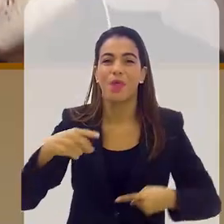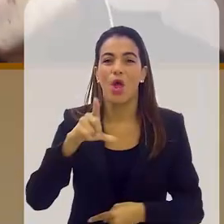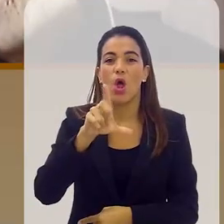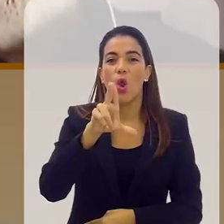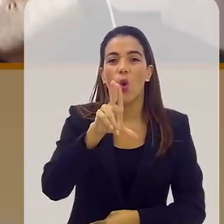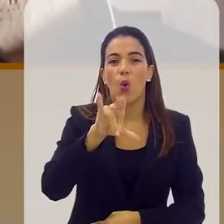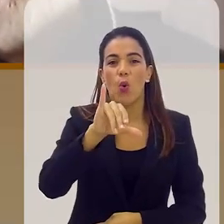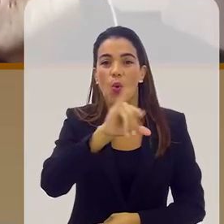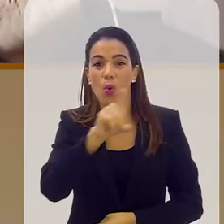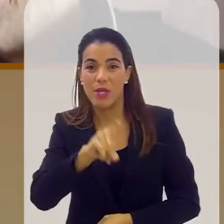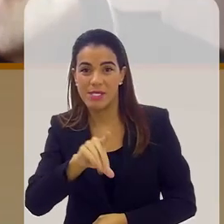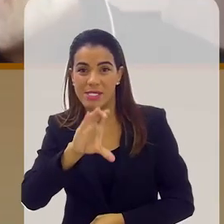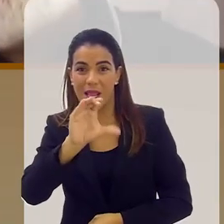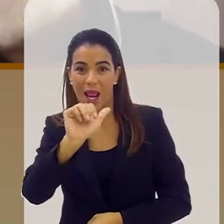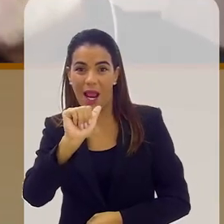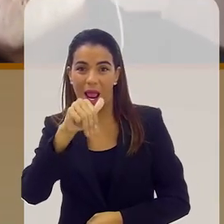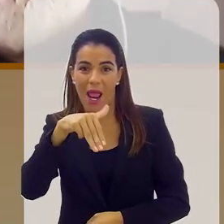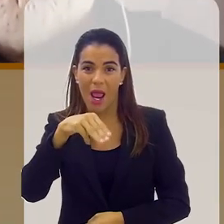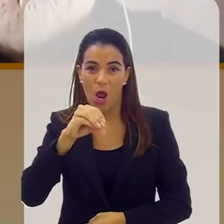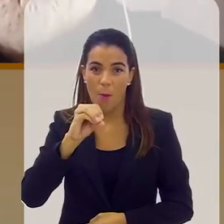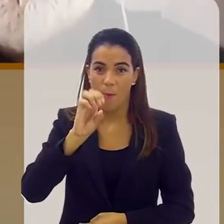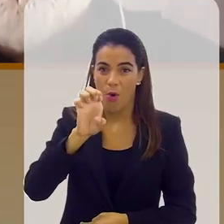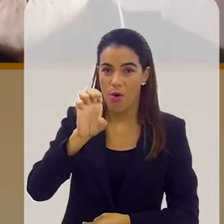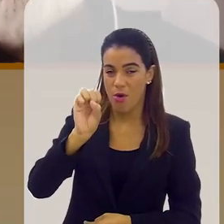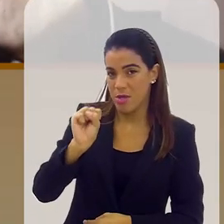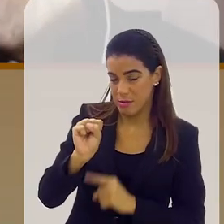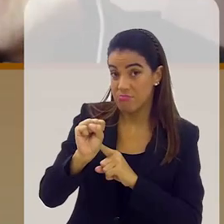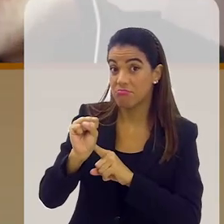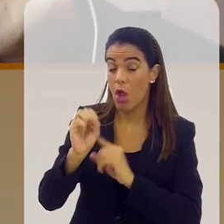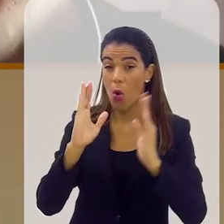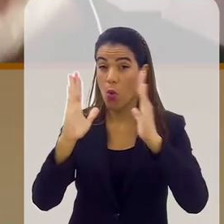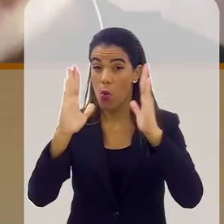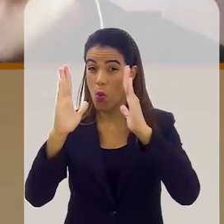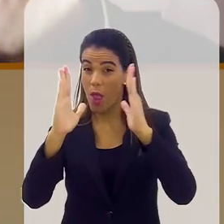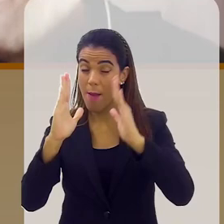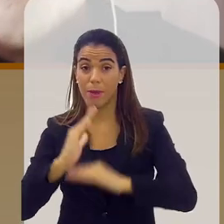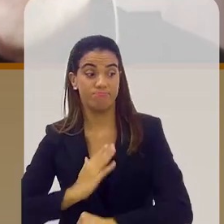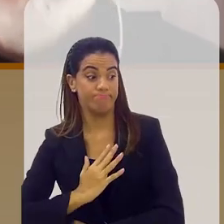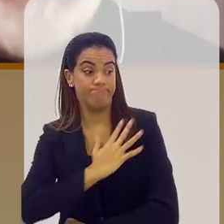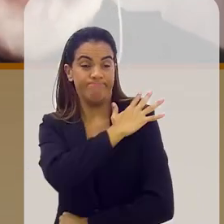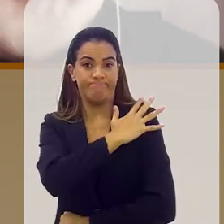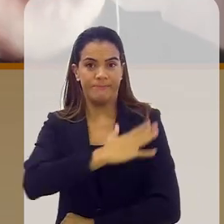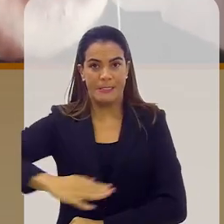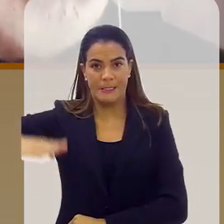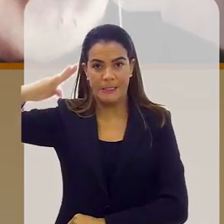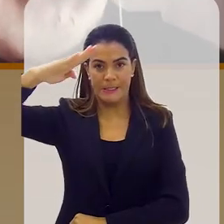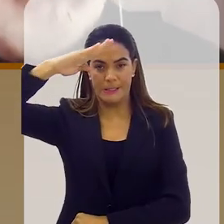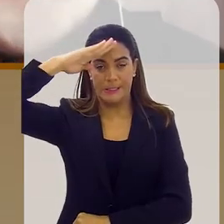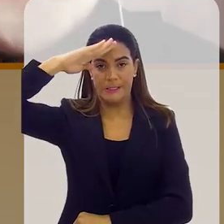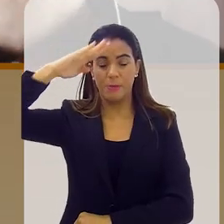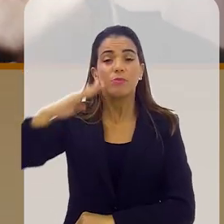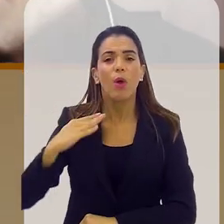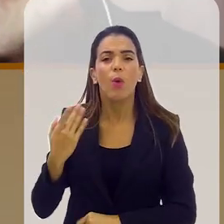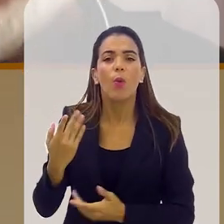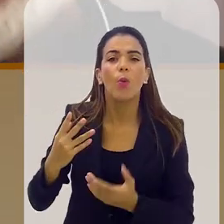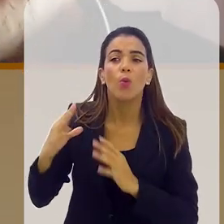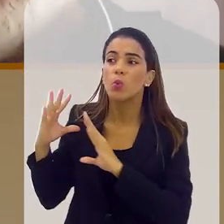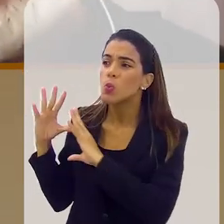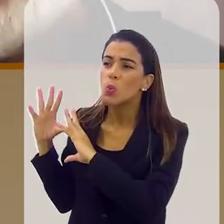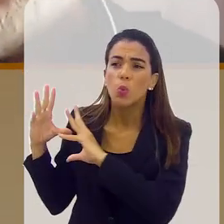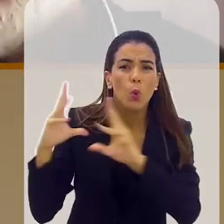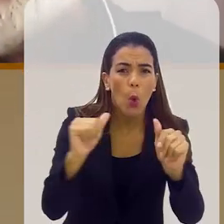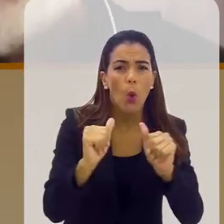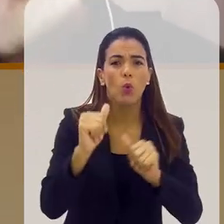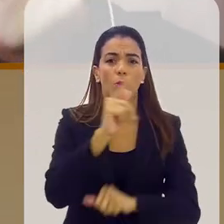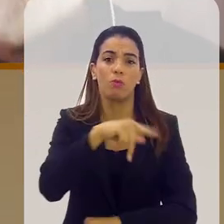Luiz de Camões, aqui no Grajaú, que era disputadíssimo, né? Era uma época de ditadura militar, é bom pontuar. Então,